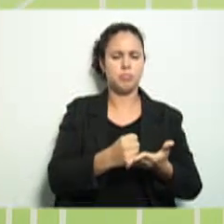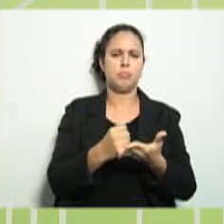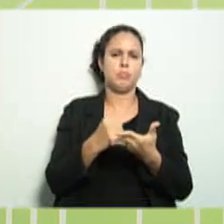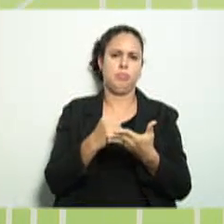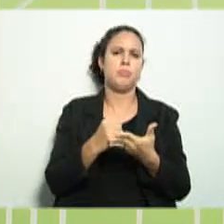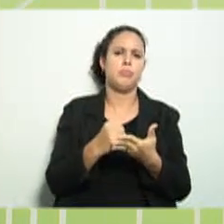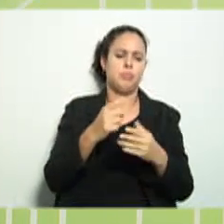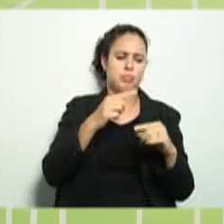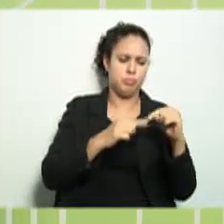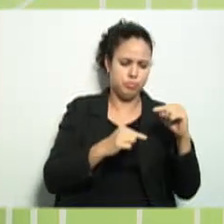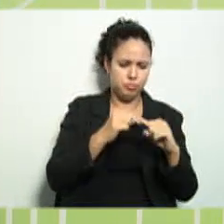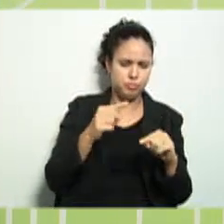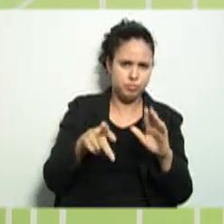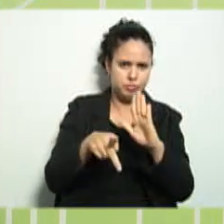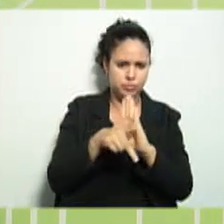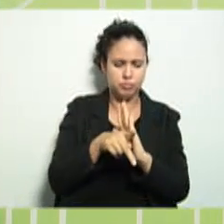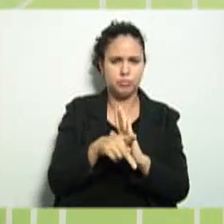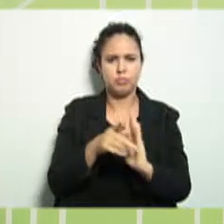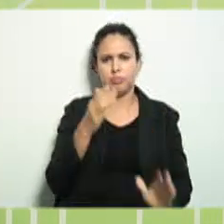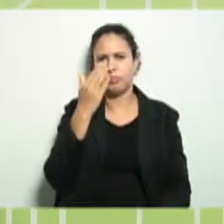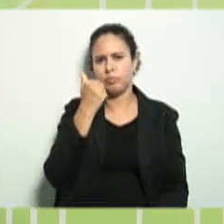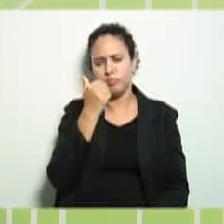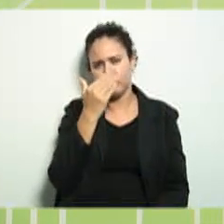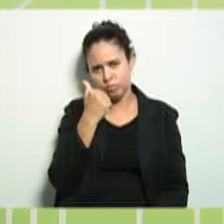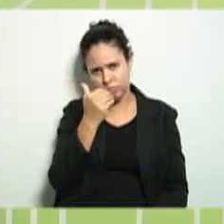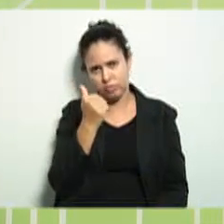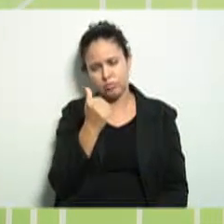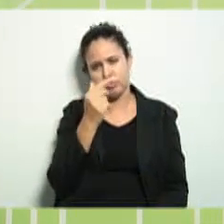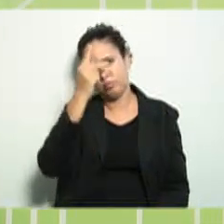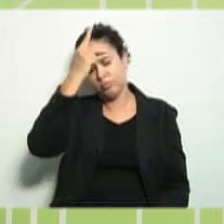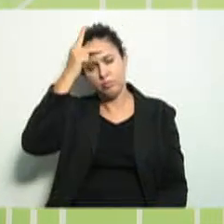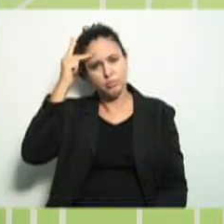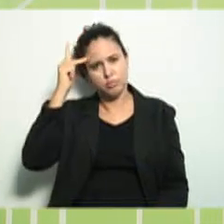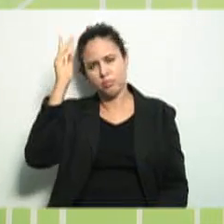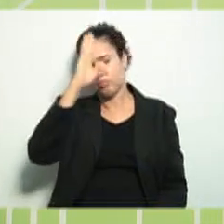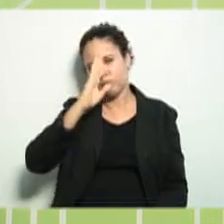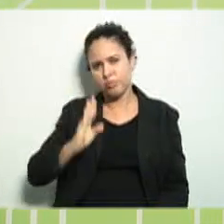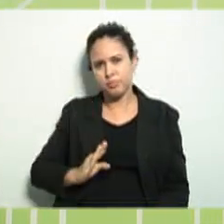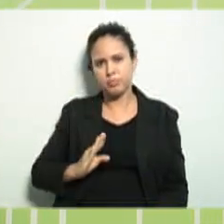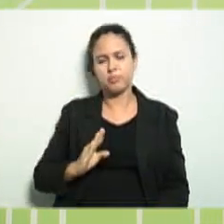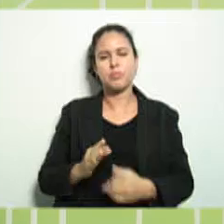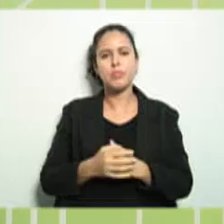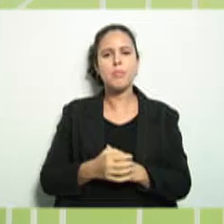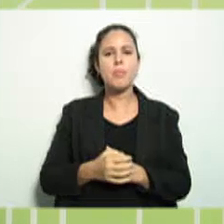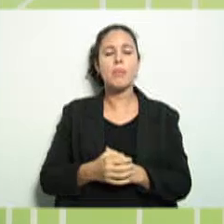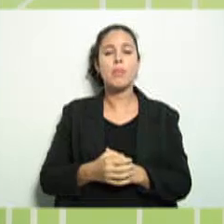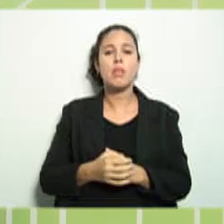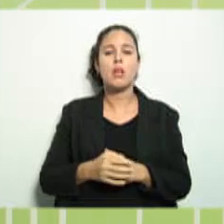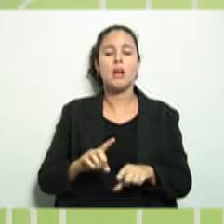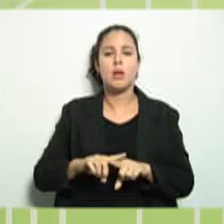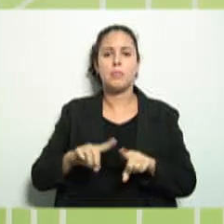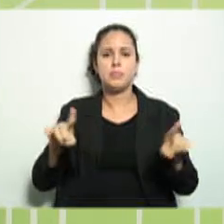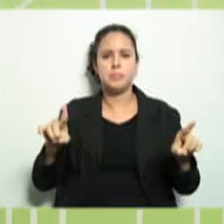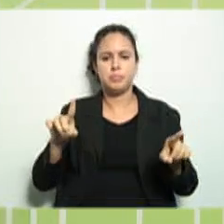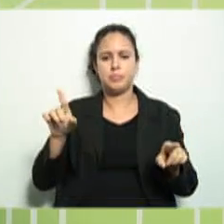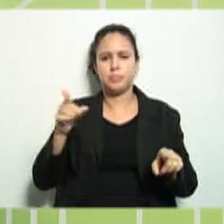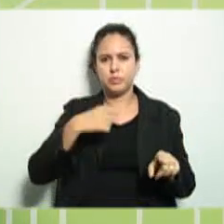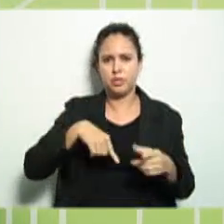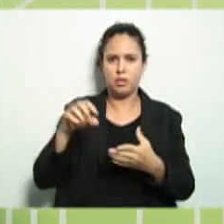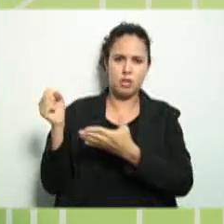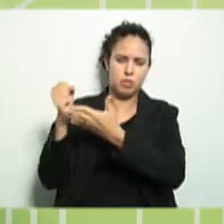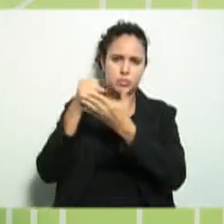nossa alimentação, da alimentação de todo brasileiro. Mas nós também importamos muitos produtos